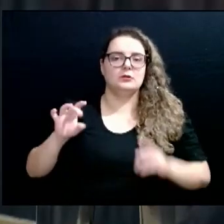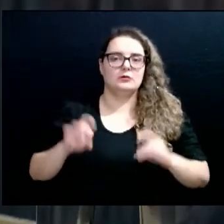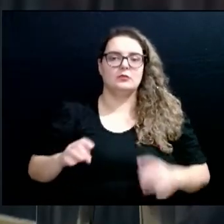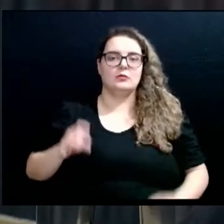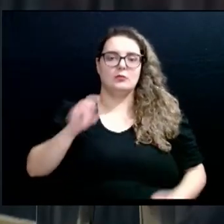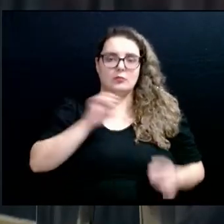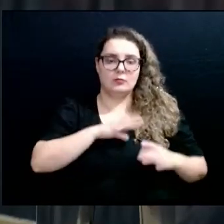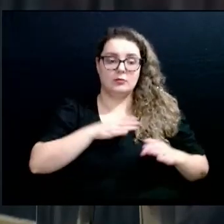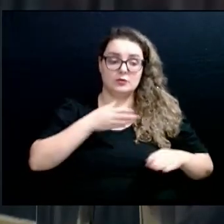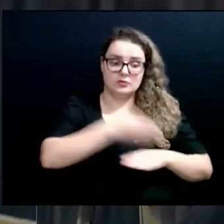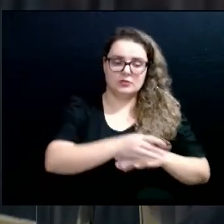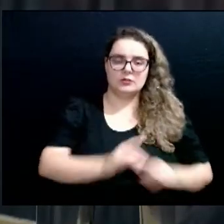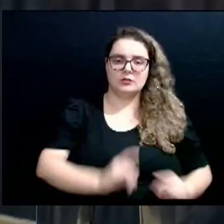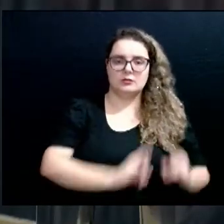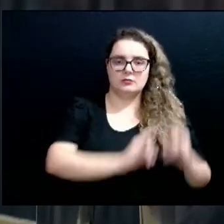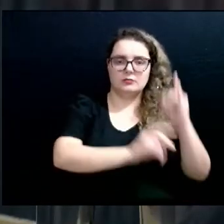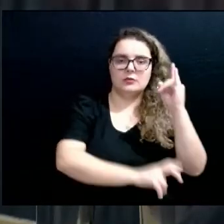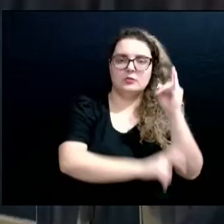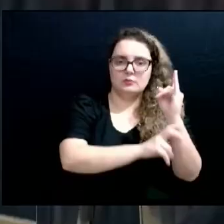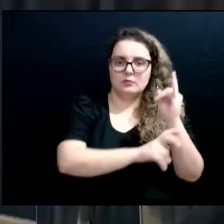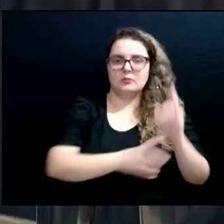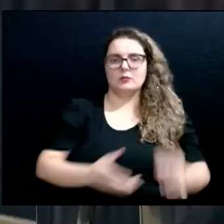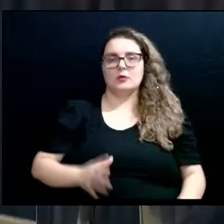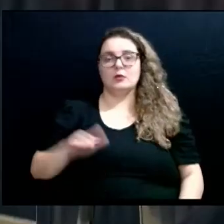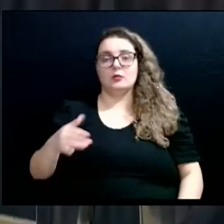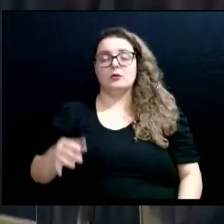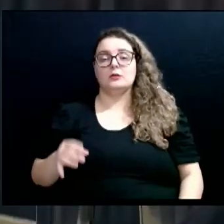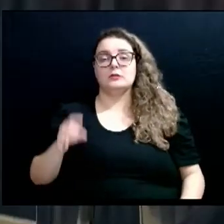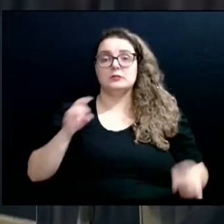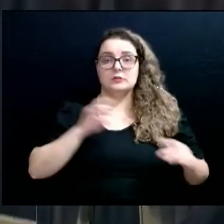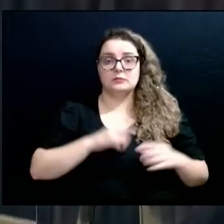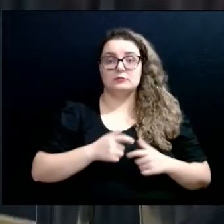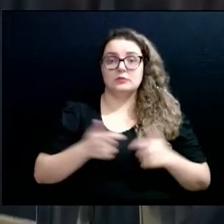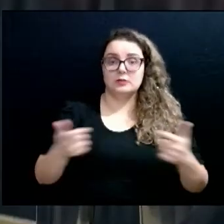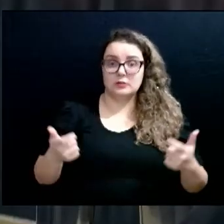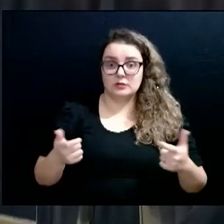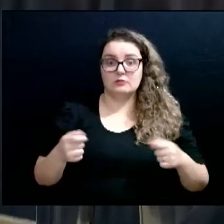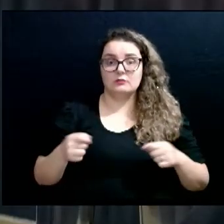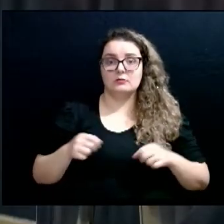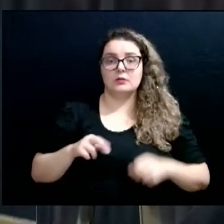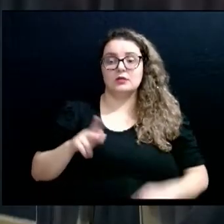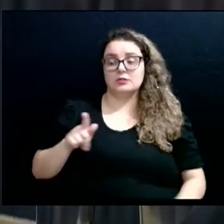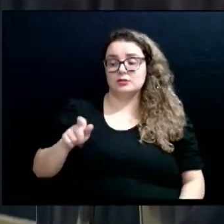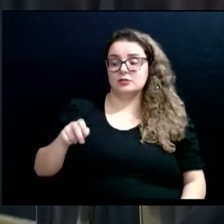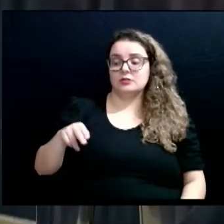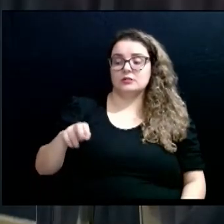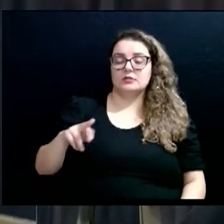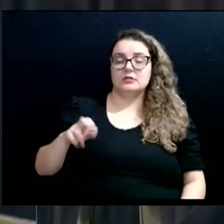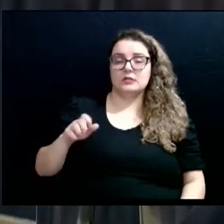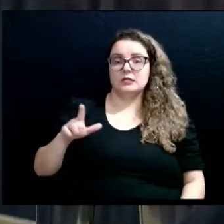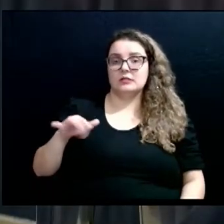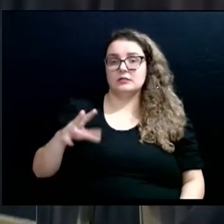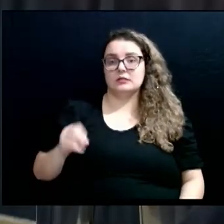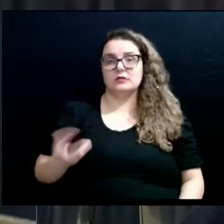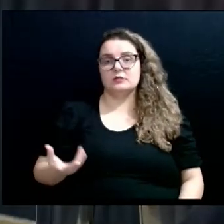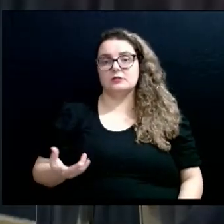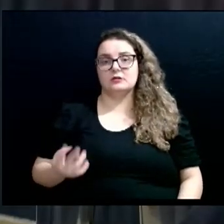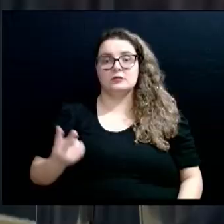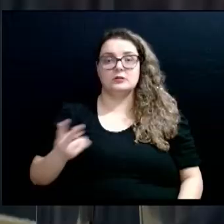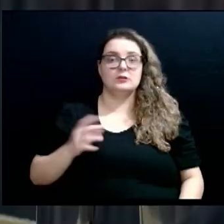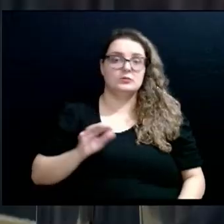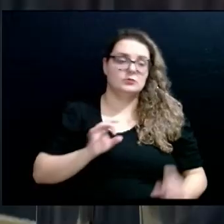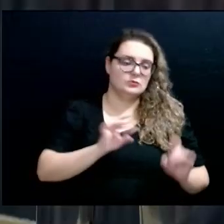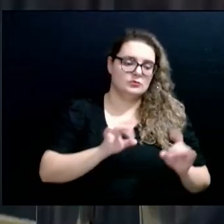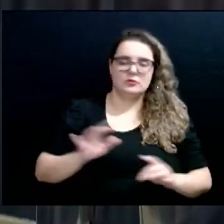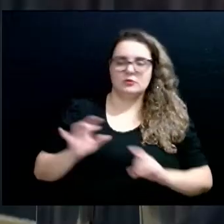A partir do momento em que esse medo exagerado, ele é mais generalizado, ele é mais difuso, eu posso estar diante de duas fobias específicas, uhum. ou eu posso ter um